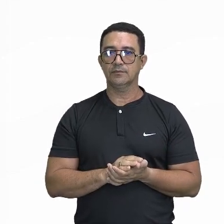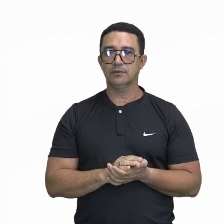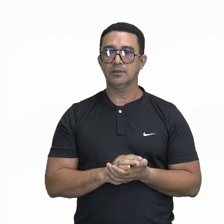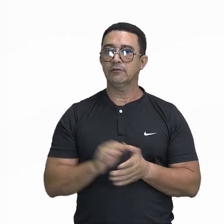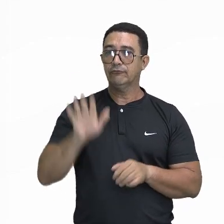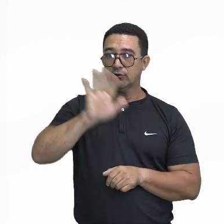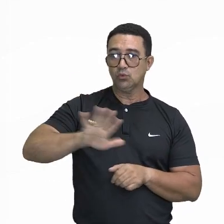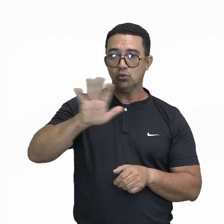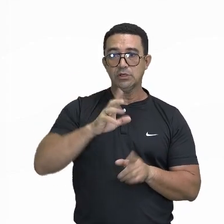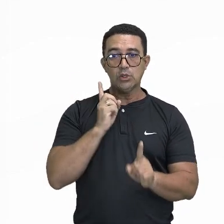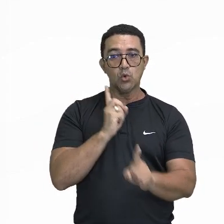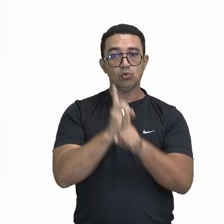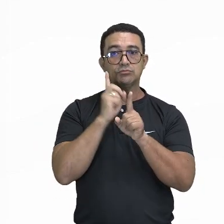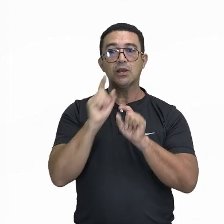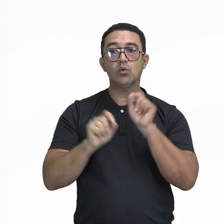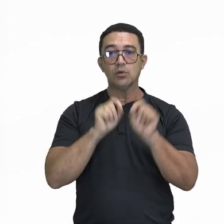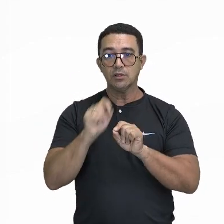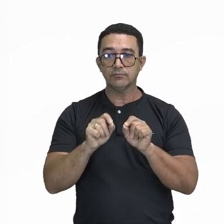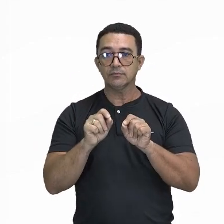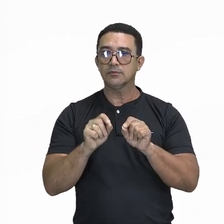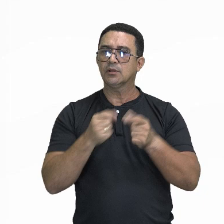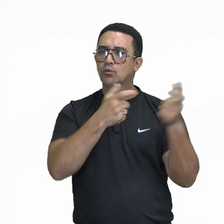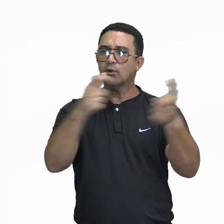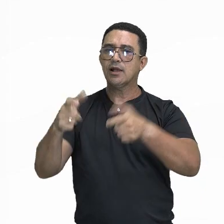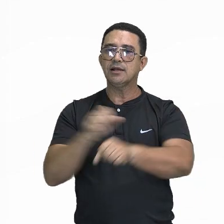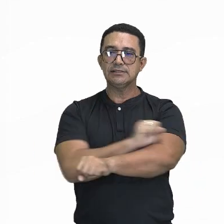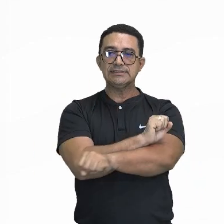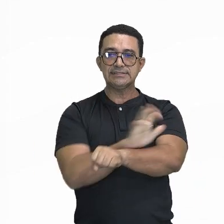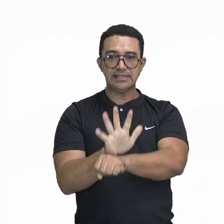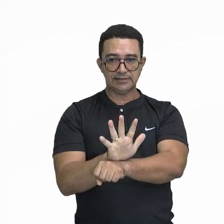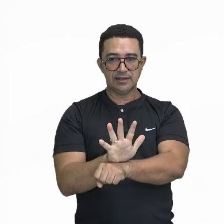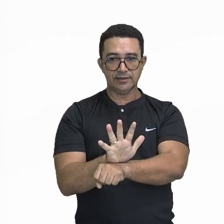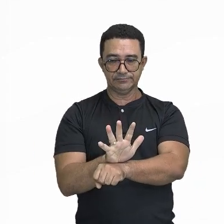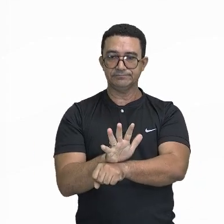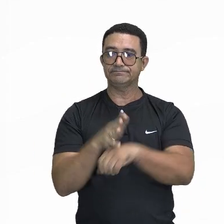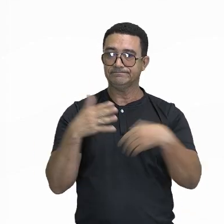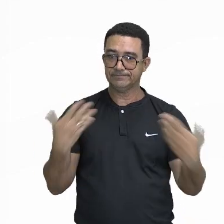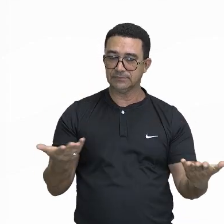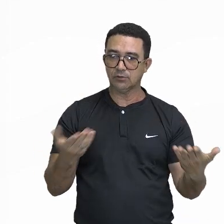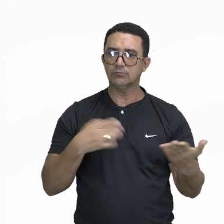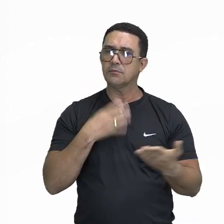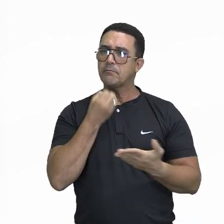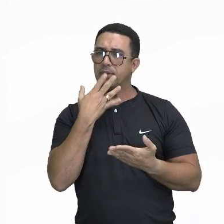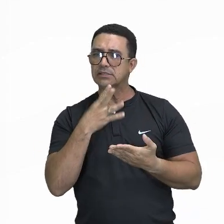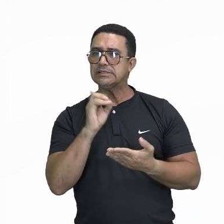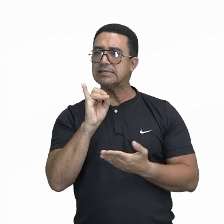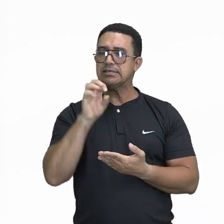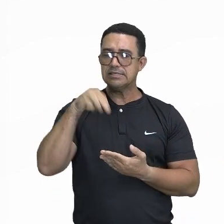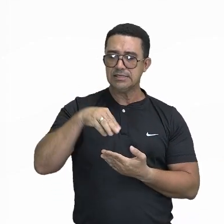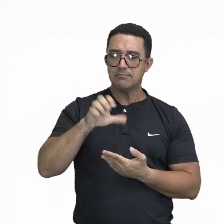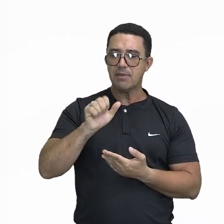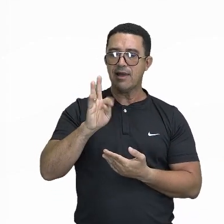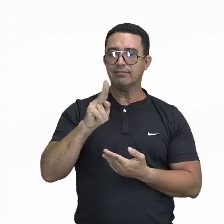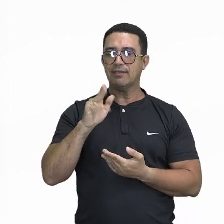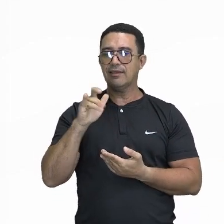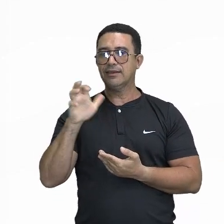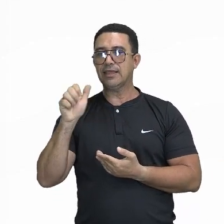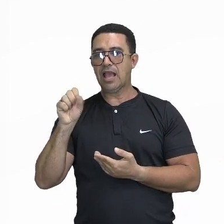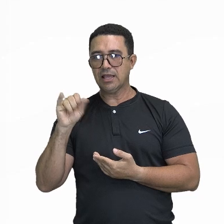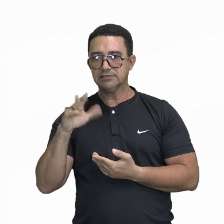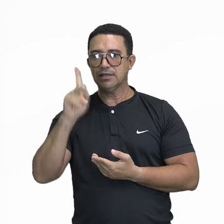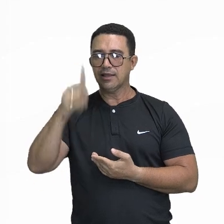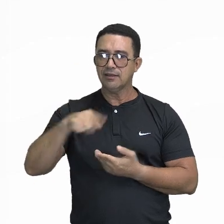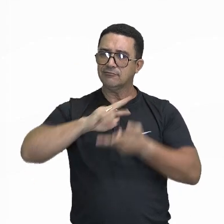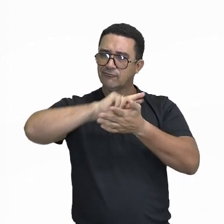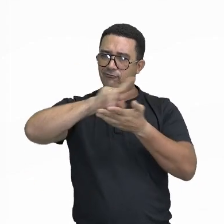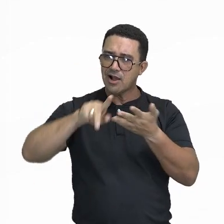nas cerâmicas de Santarém. Os bens imateriais são as diversas maneiras de fazer